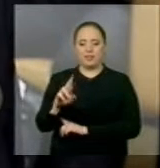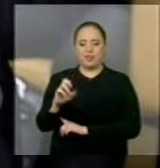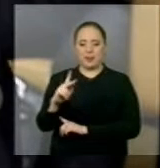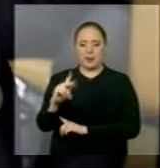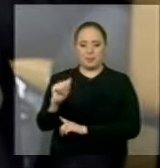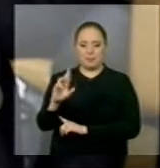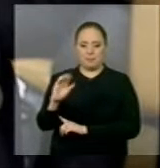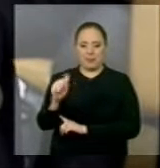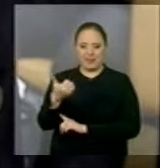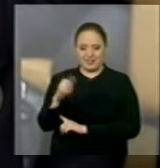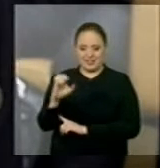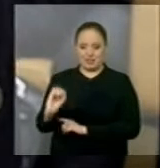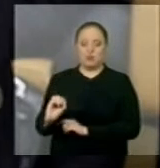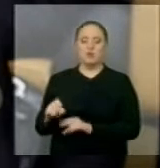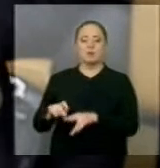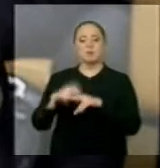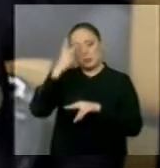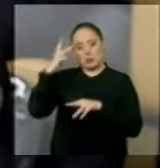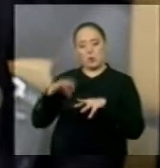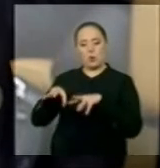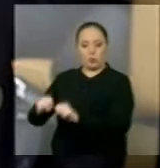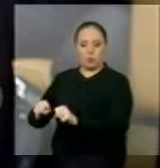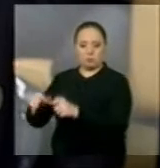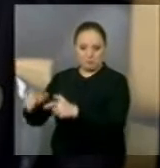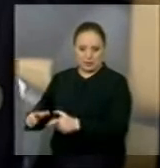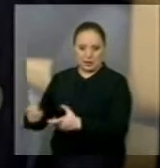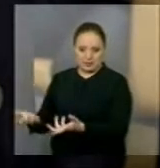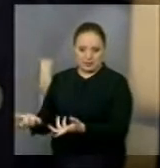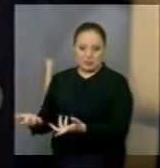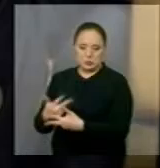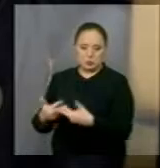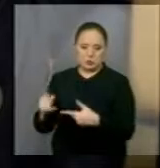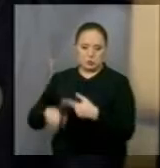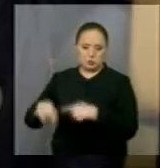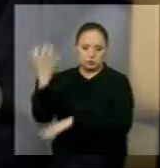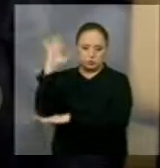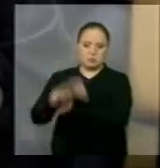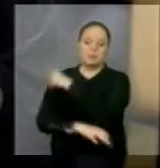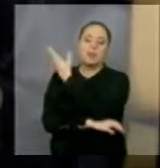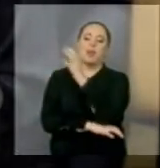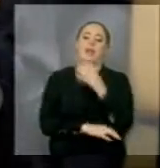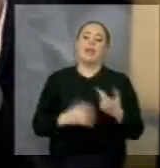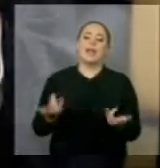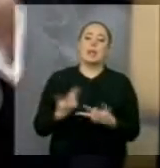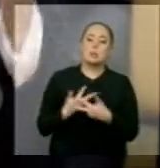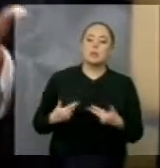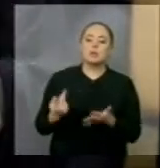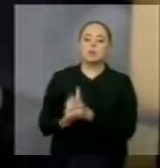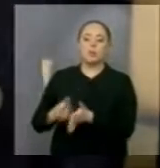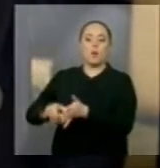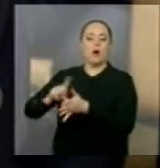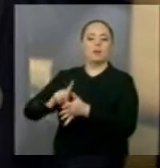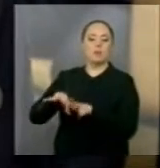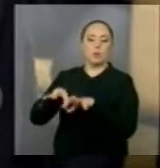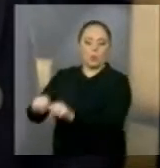das lesões causadas pelos ocupantes ao meio ambiente, em especial as lesões que antecederam ou que antecedem todo